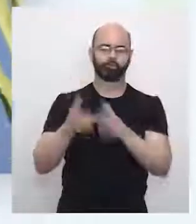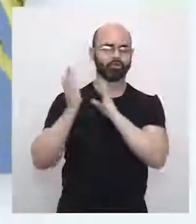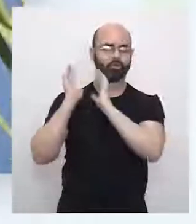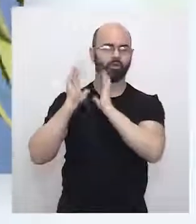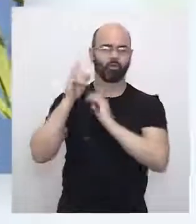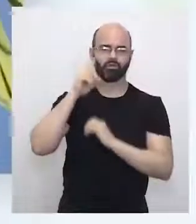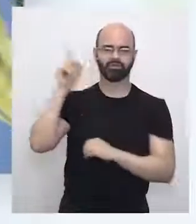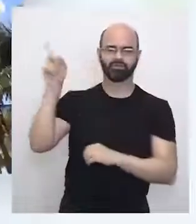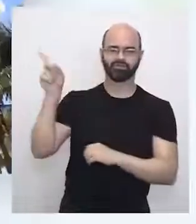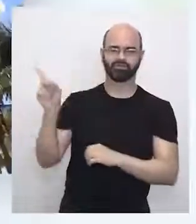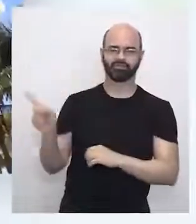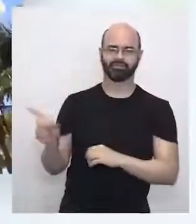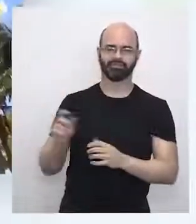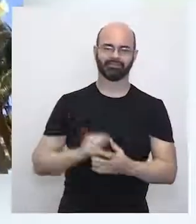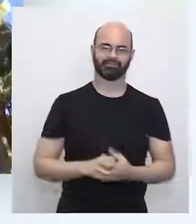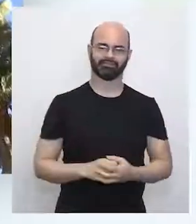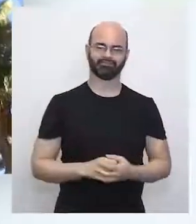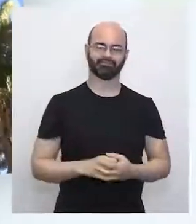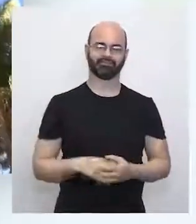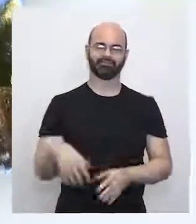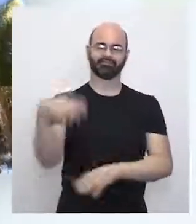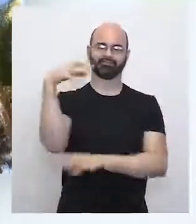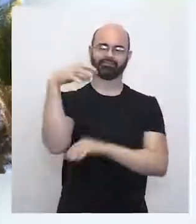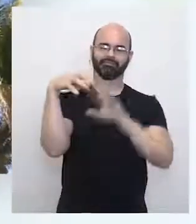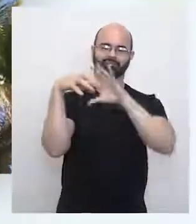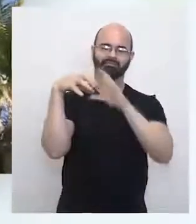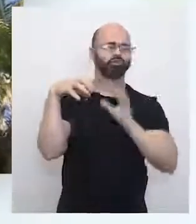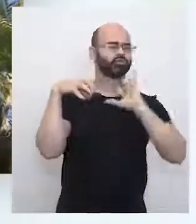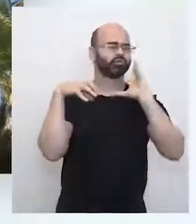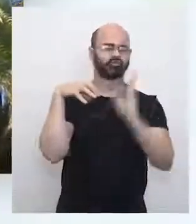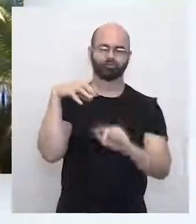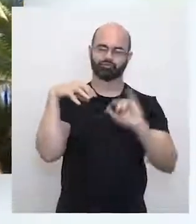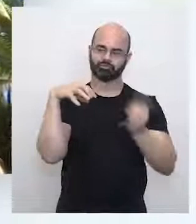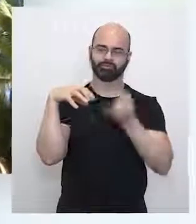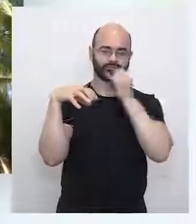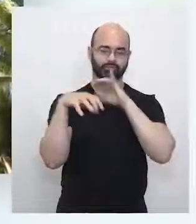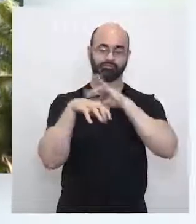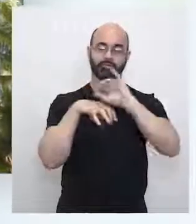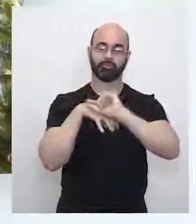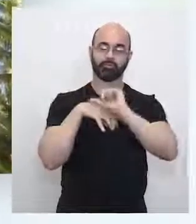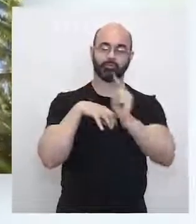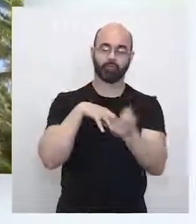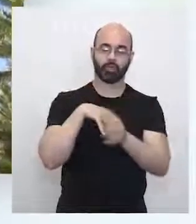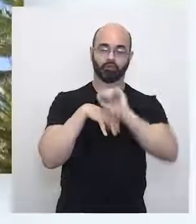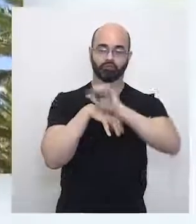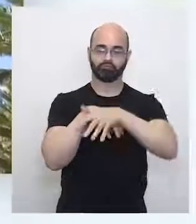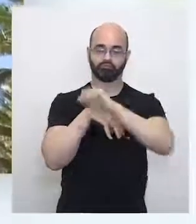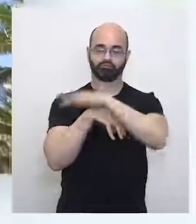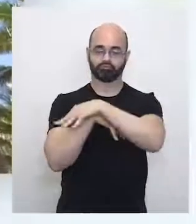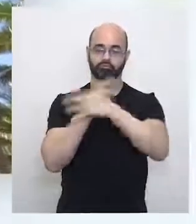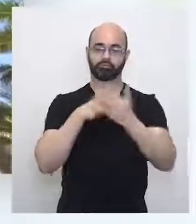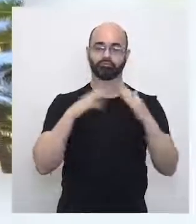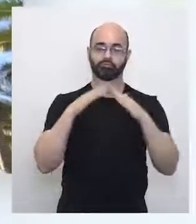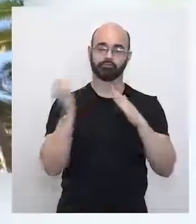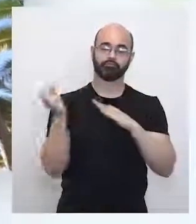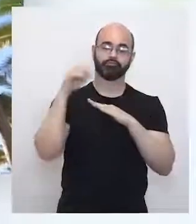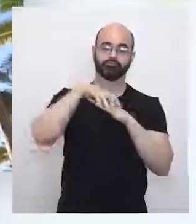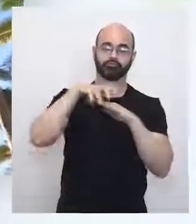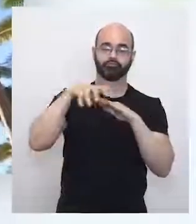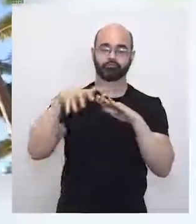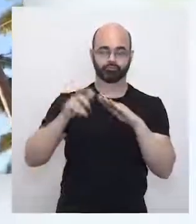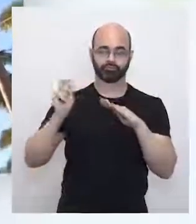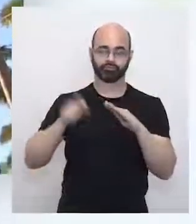cocos. Tudo nesta palmeira é aproveitado. A folha seca, por exemplo, cobre telhados e pode ser usada em